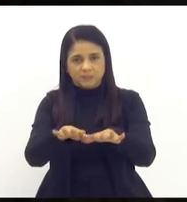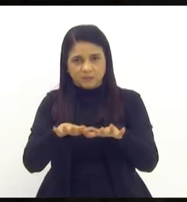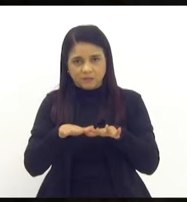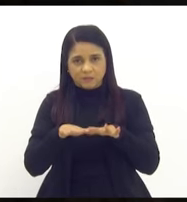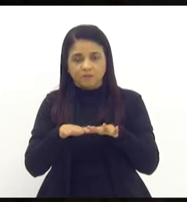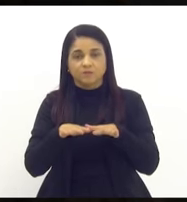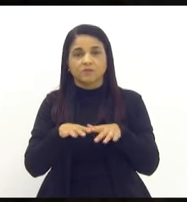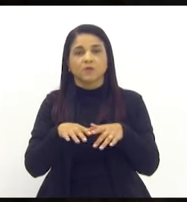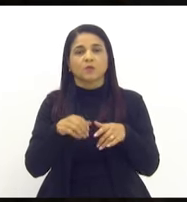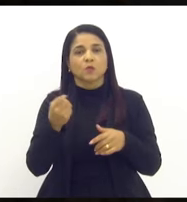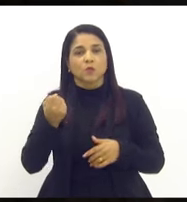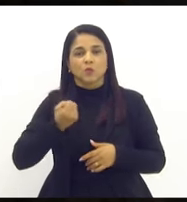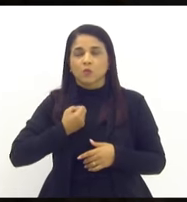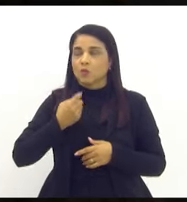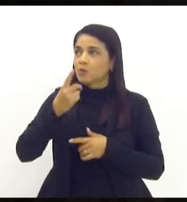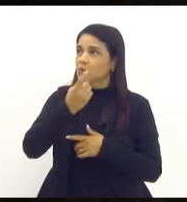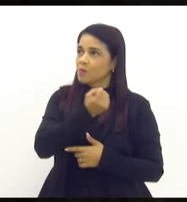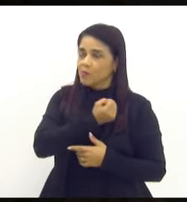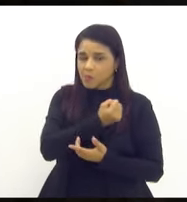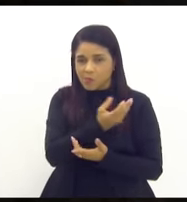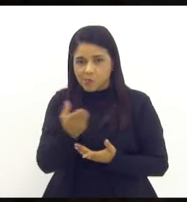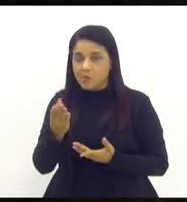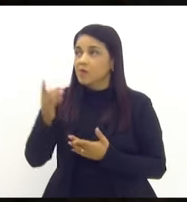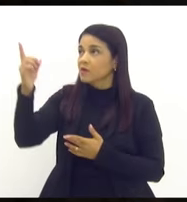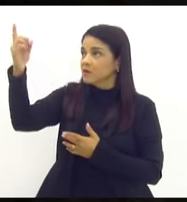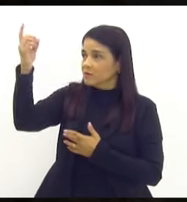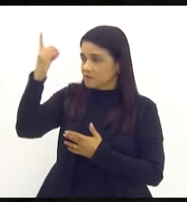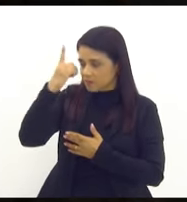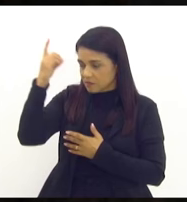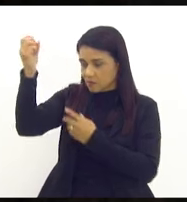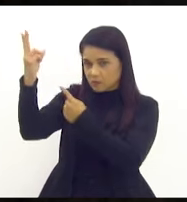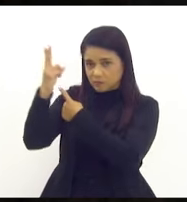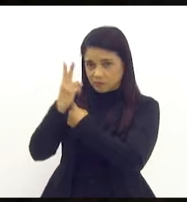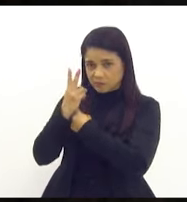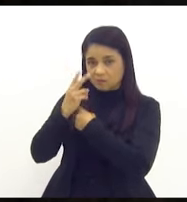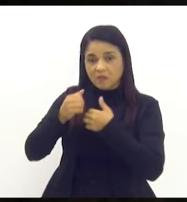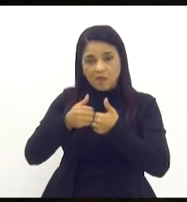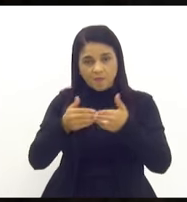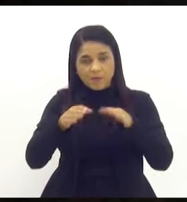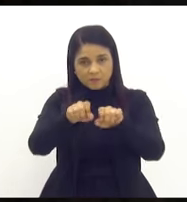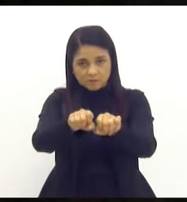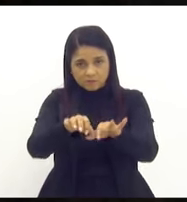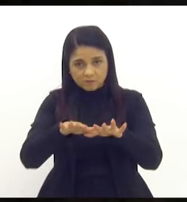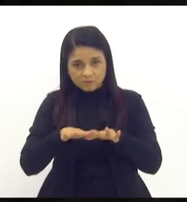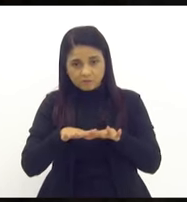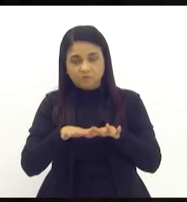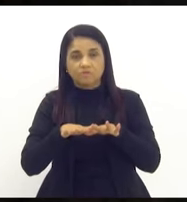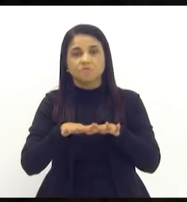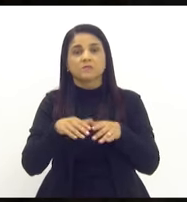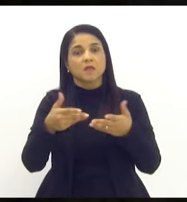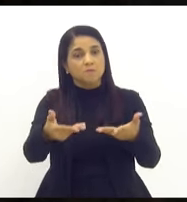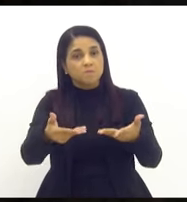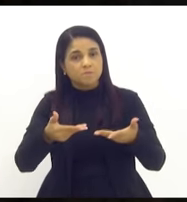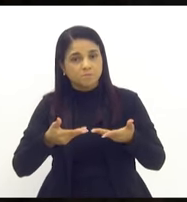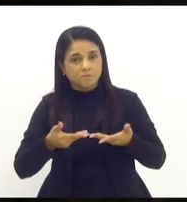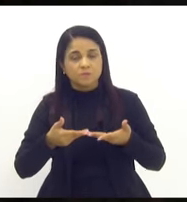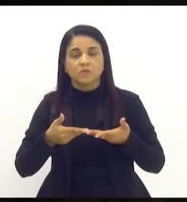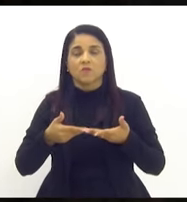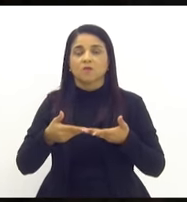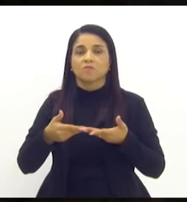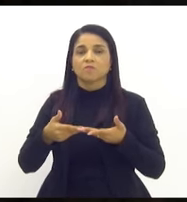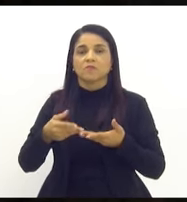havendo número legal sobre a proteção de Deus iniciamos trabalhos está aberta da sessão a presidência convida a